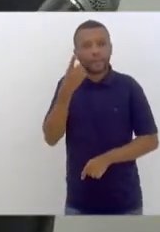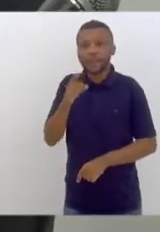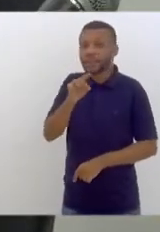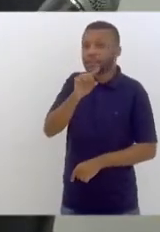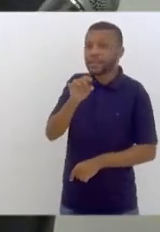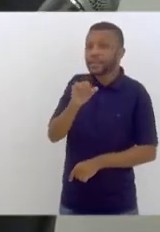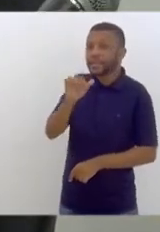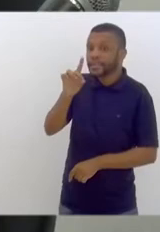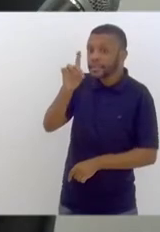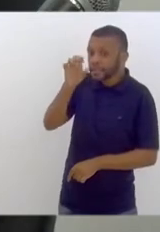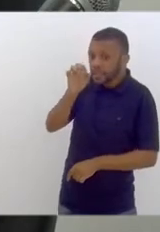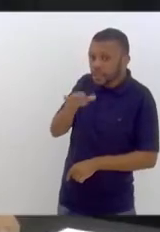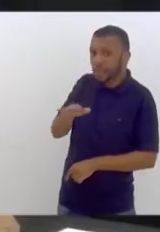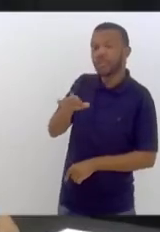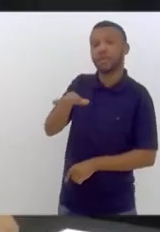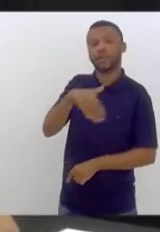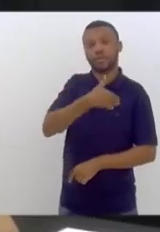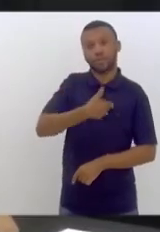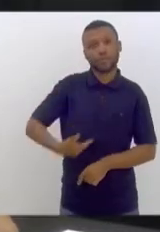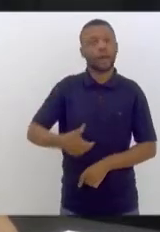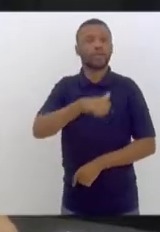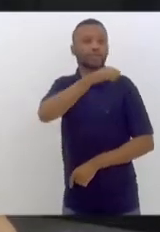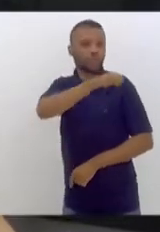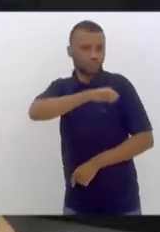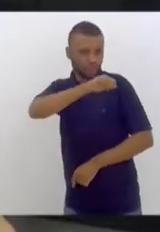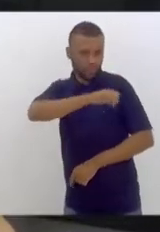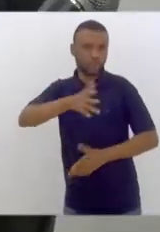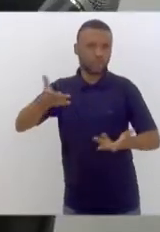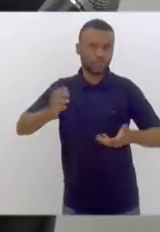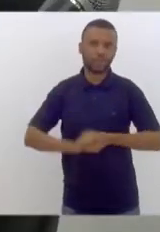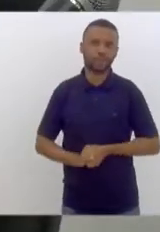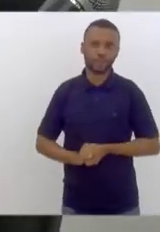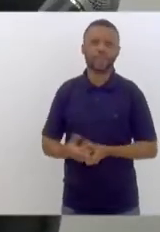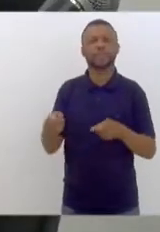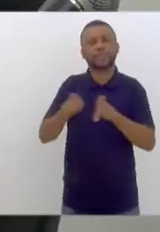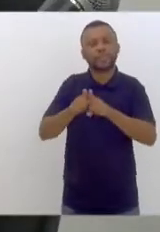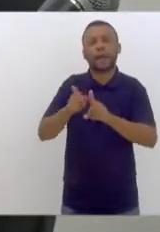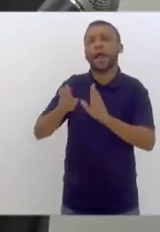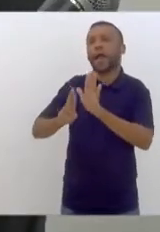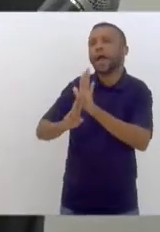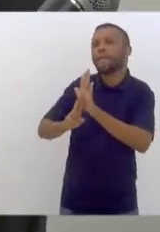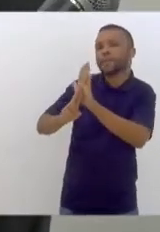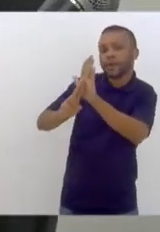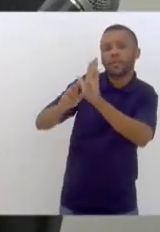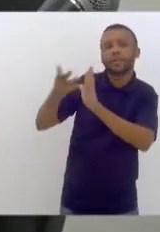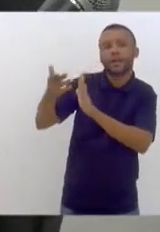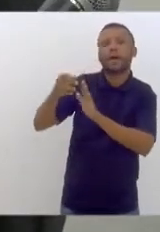Zeidan, do Estado do Rio de Janeiro. Eventualmente, também representa Maricá.